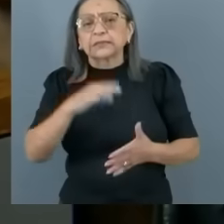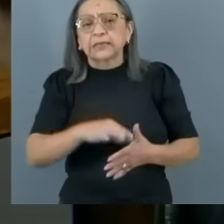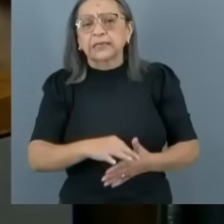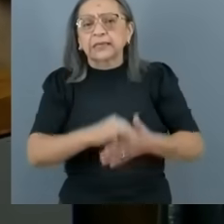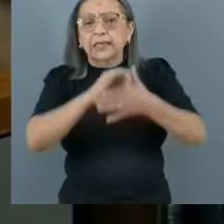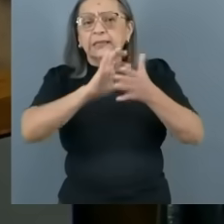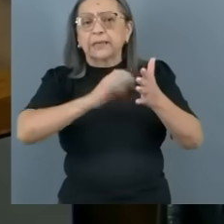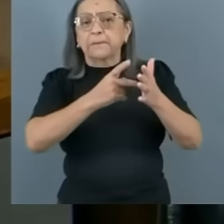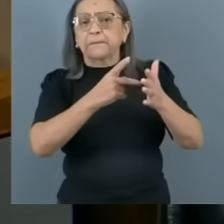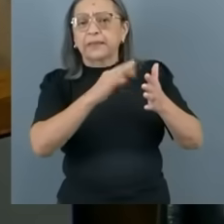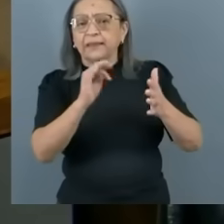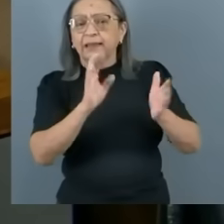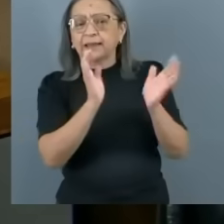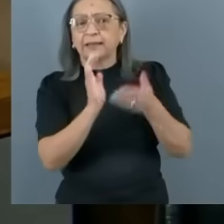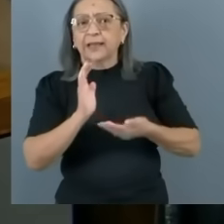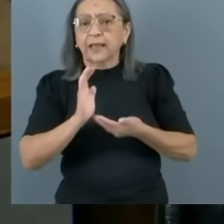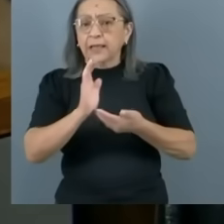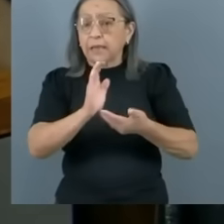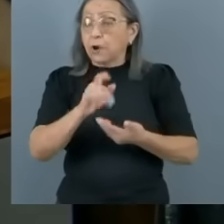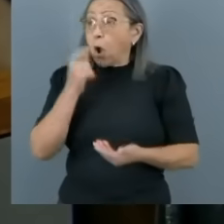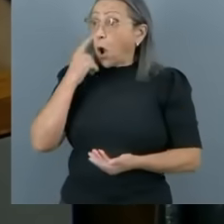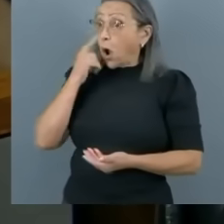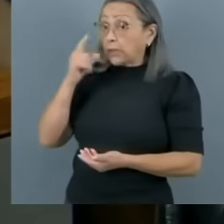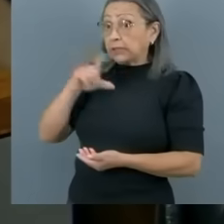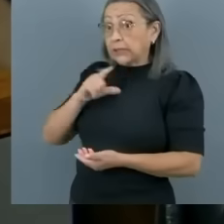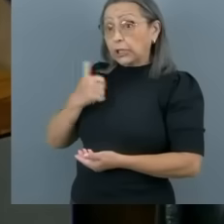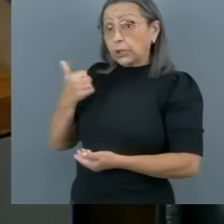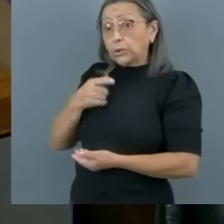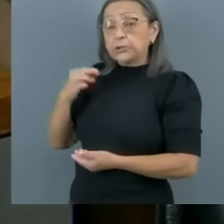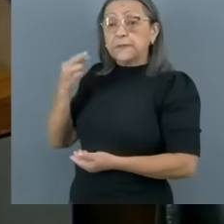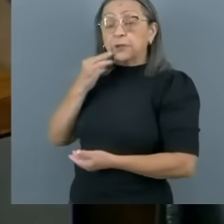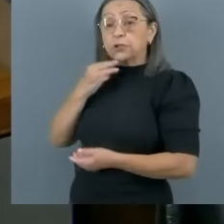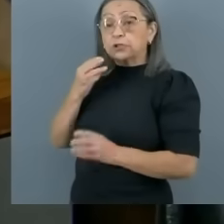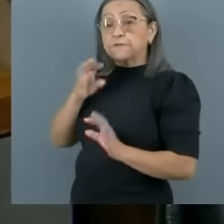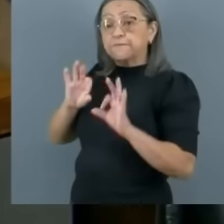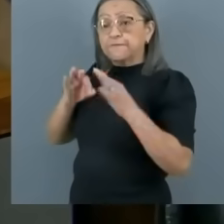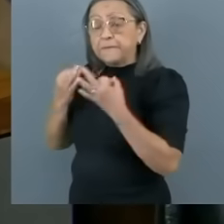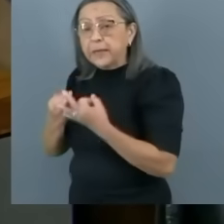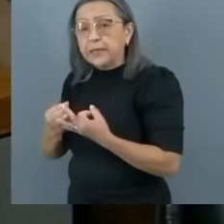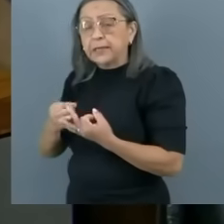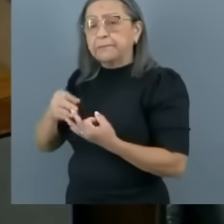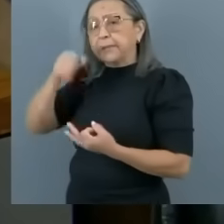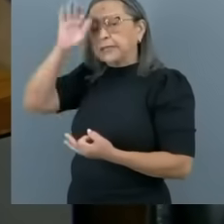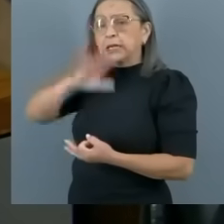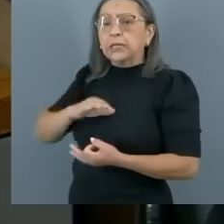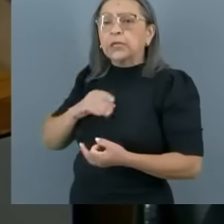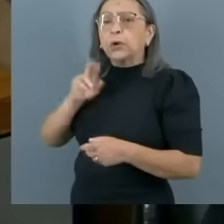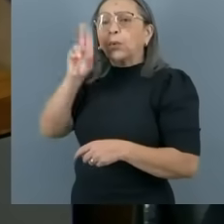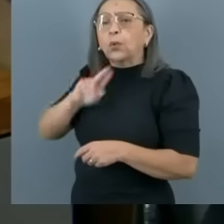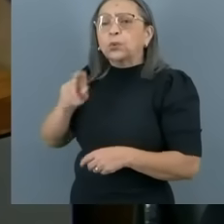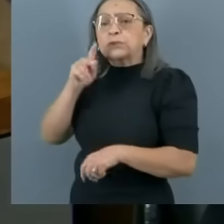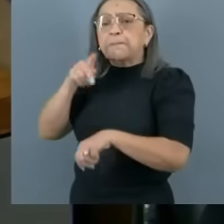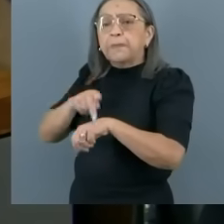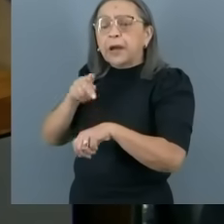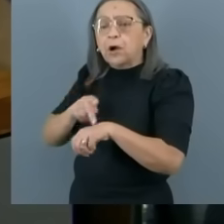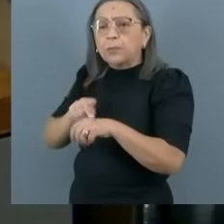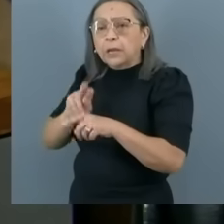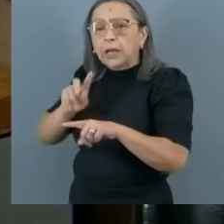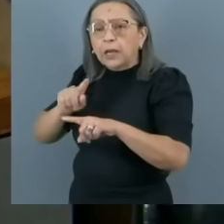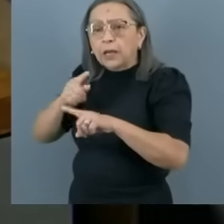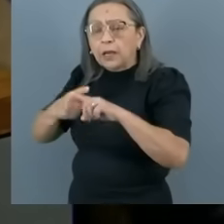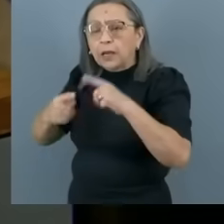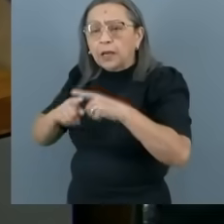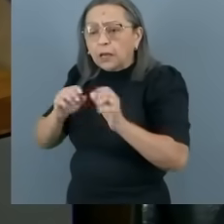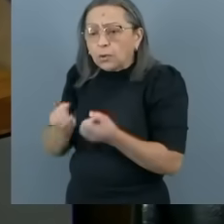olha, tem 12 milhões de famílias brasileiras que cozinham a lenha, precisamos resolver o problema. Fazem 18 anos